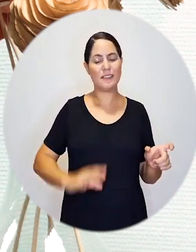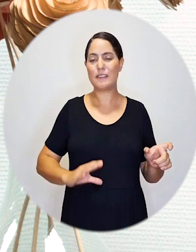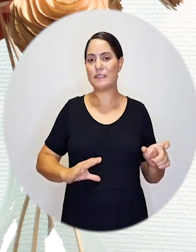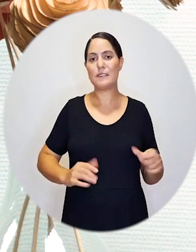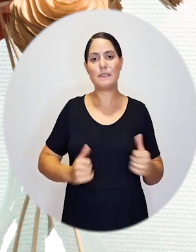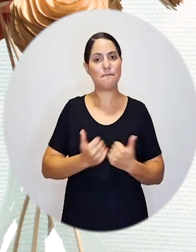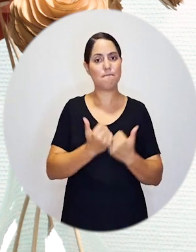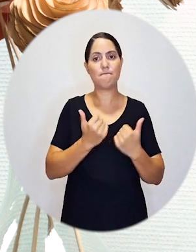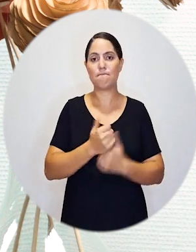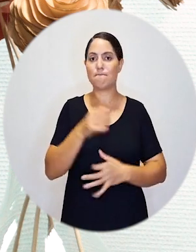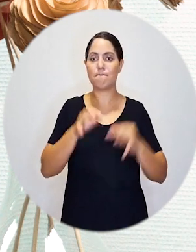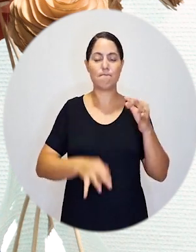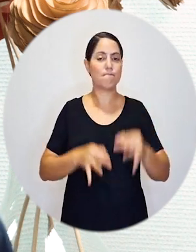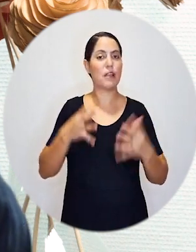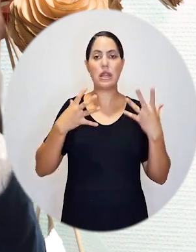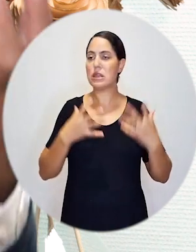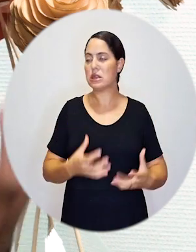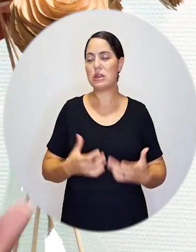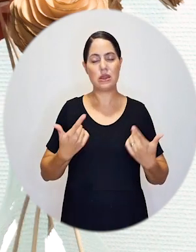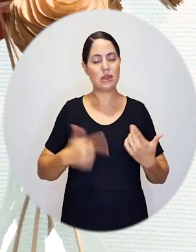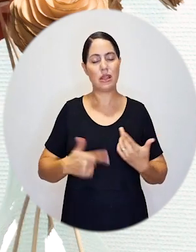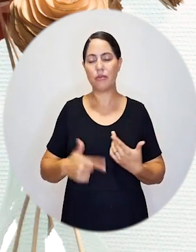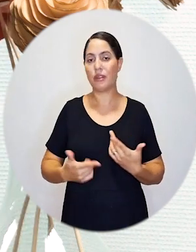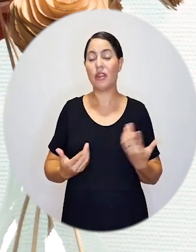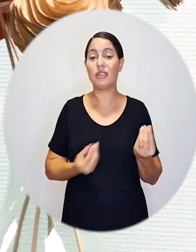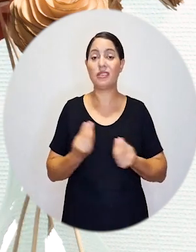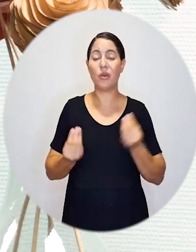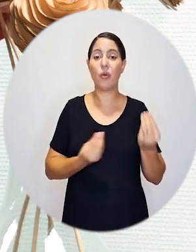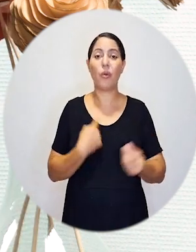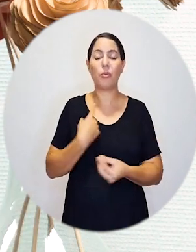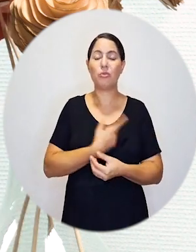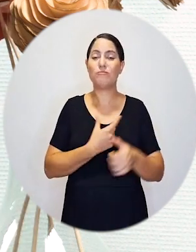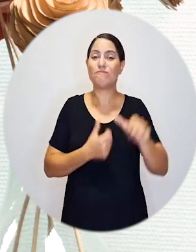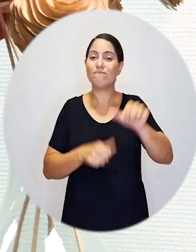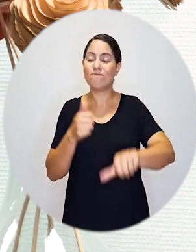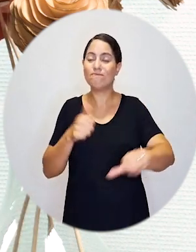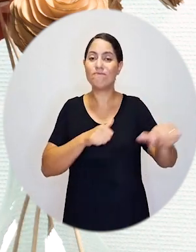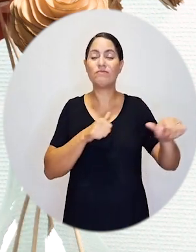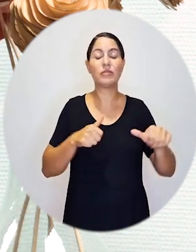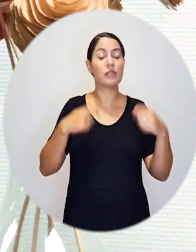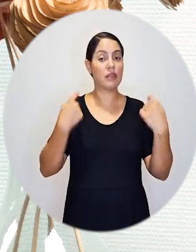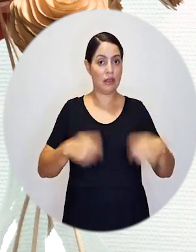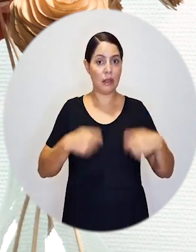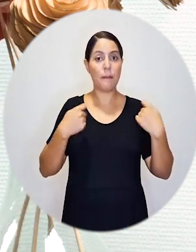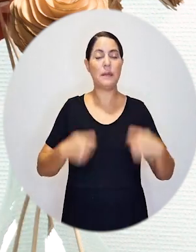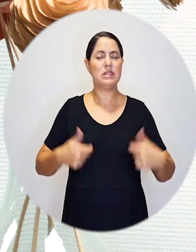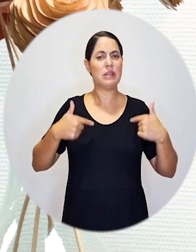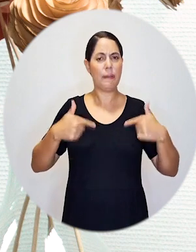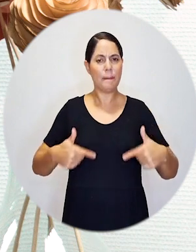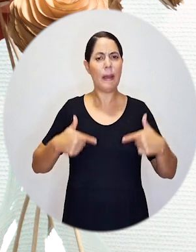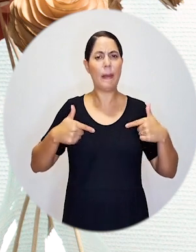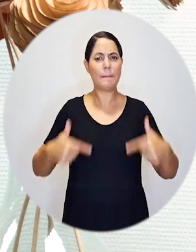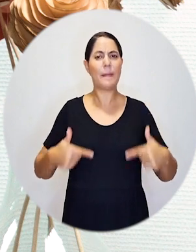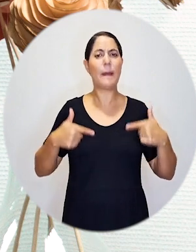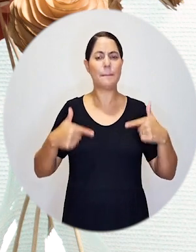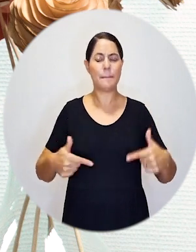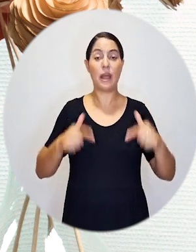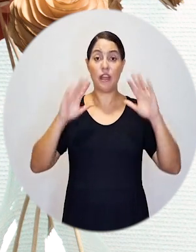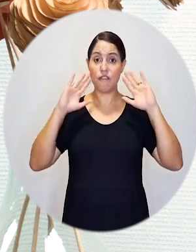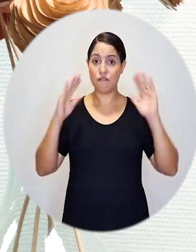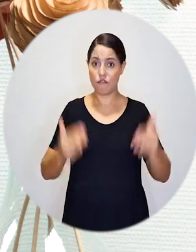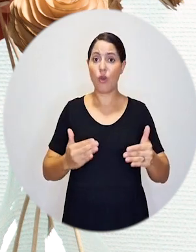devida assistência jurídica. Então são situações que nós analisamos e precisamos cada vez